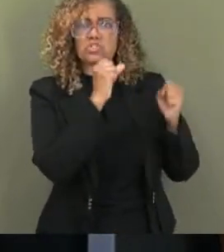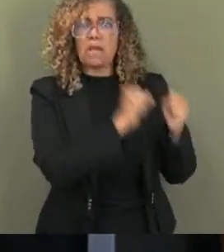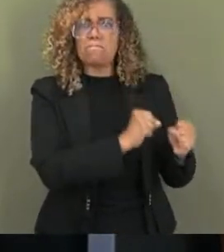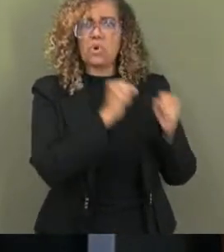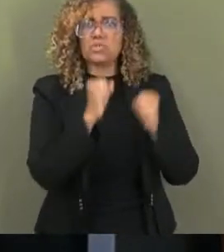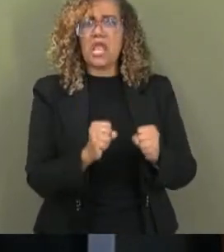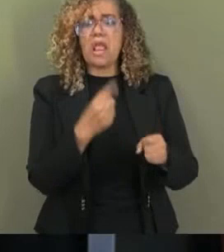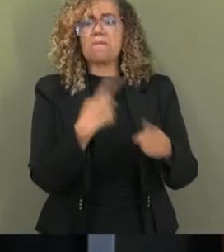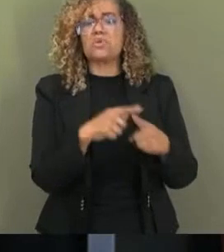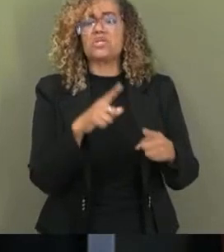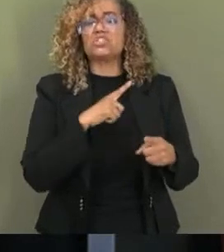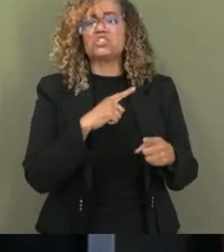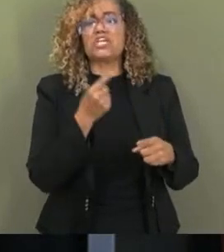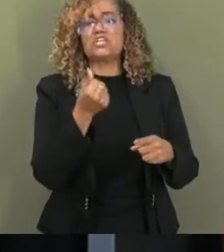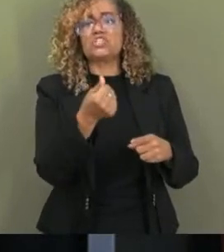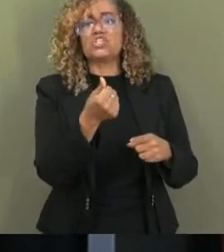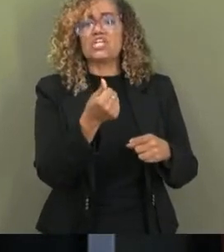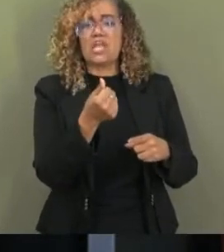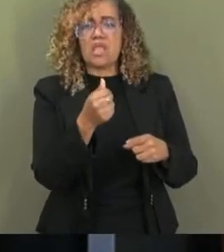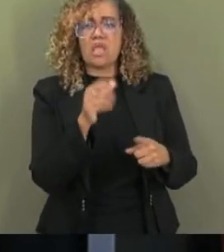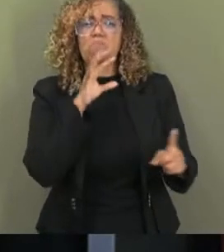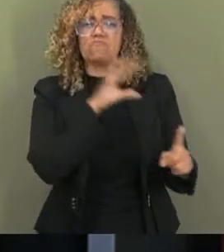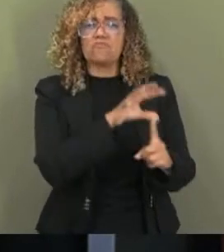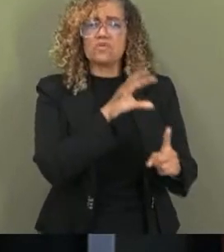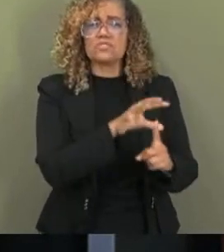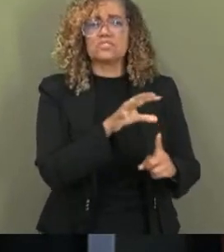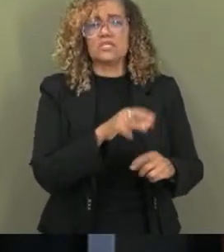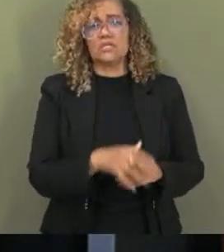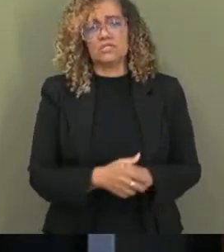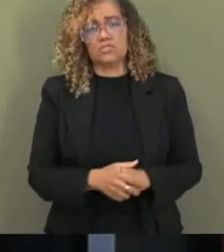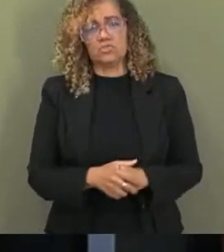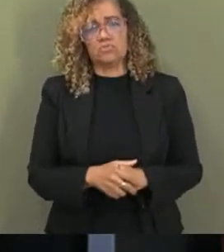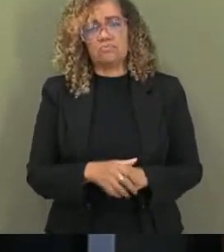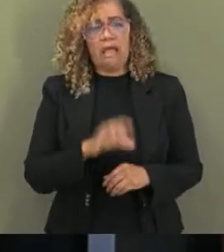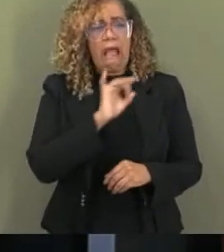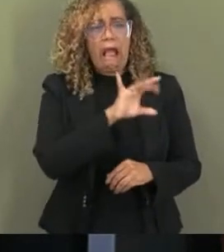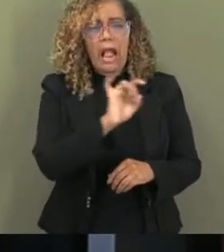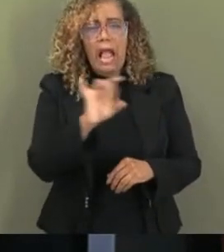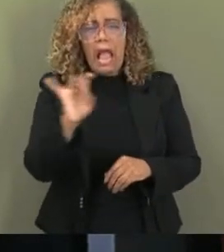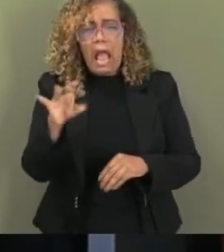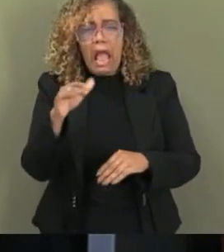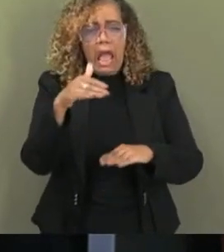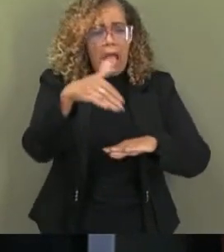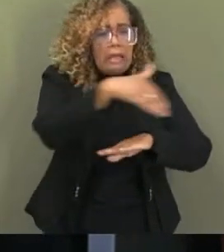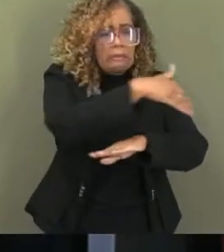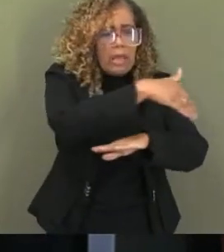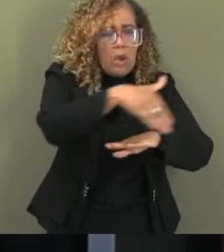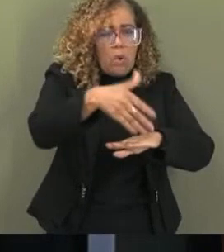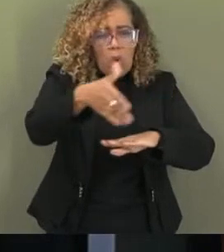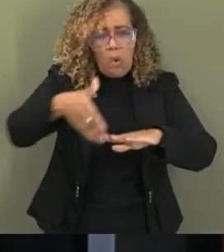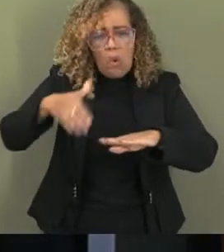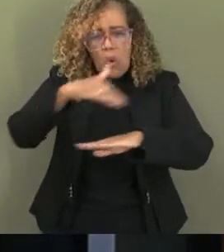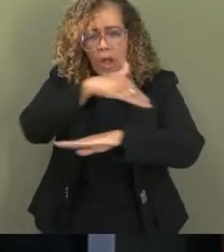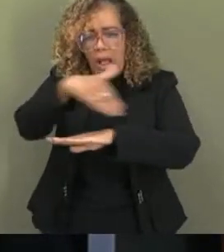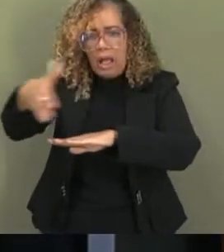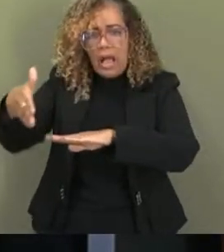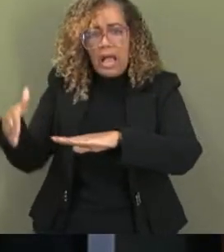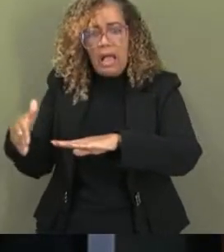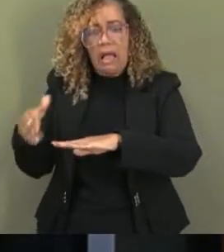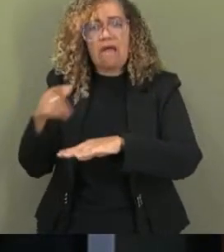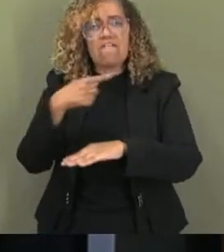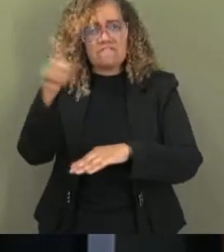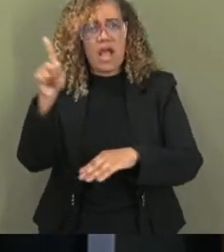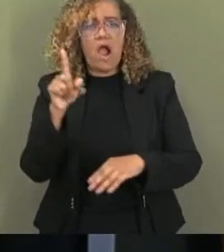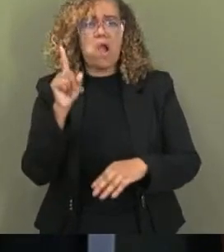tem muito dinheiro por trás. Em cada esquina que você vai em alguns estados, lá